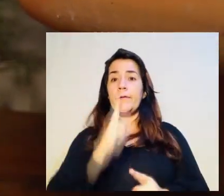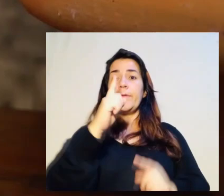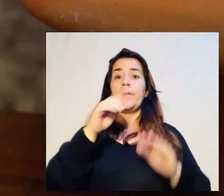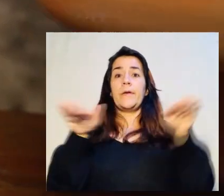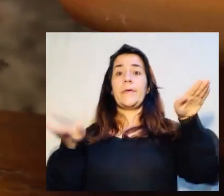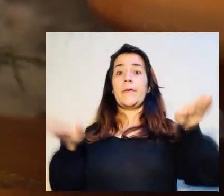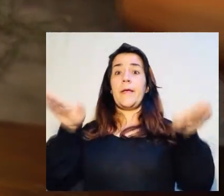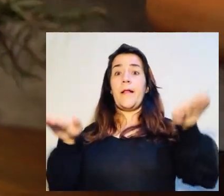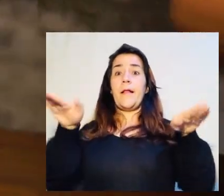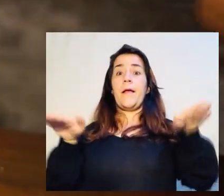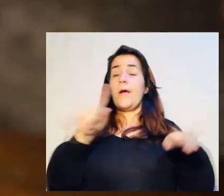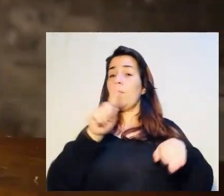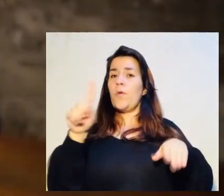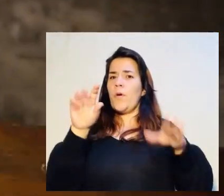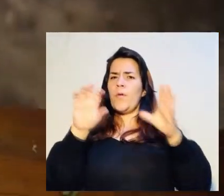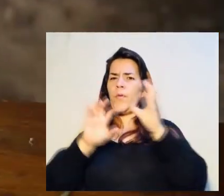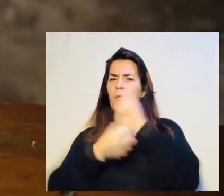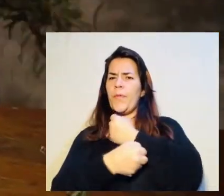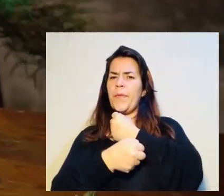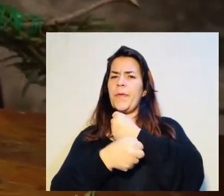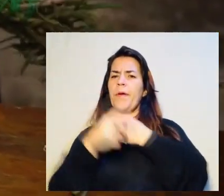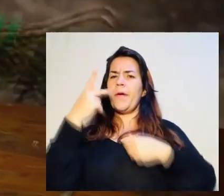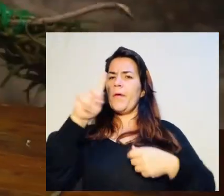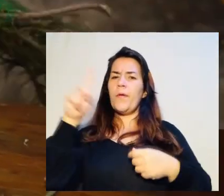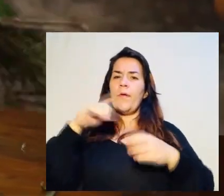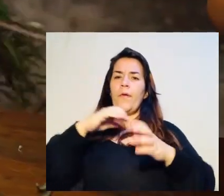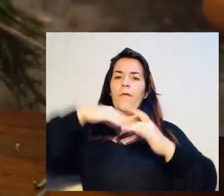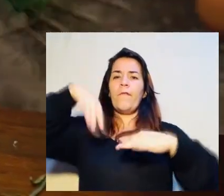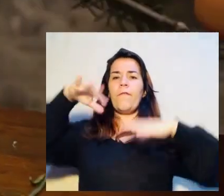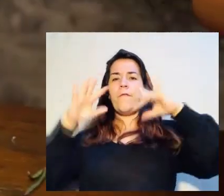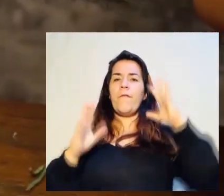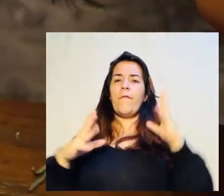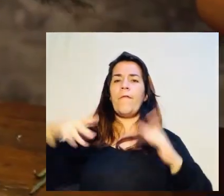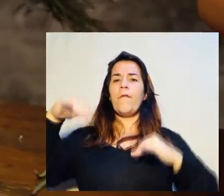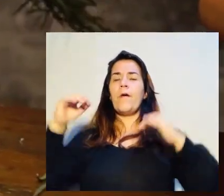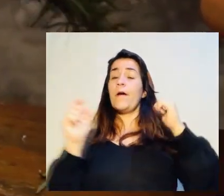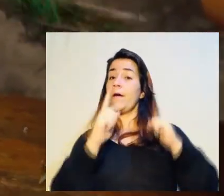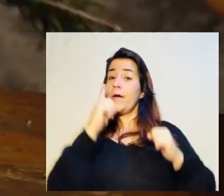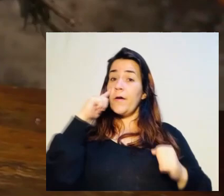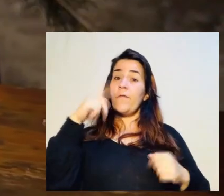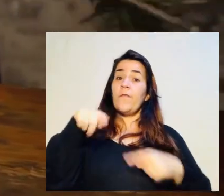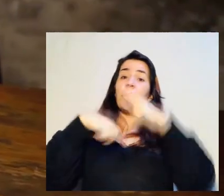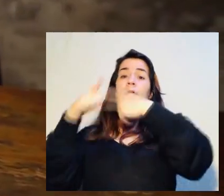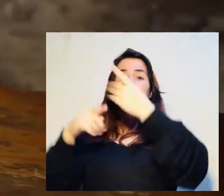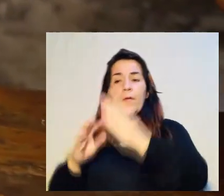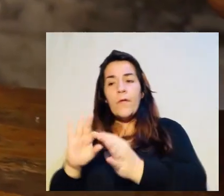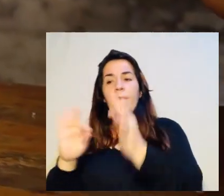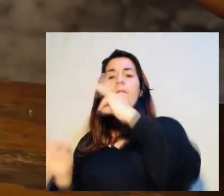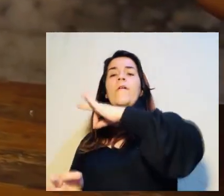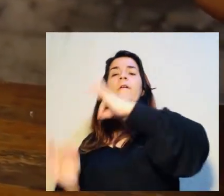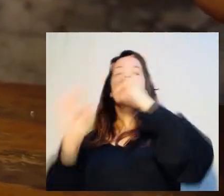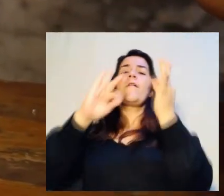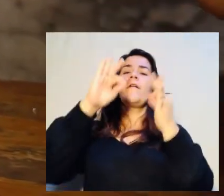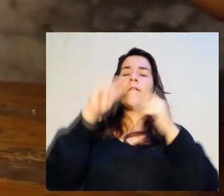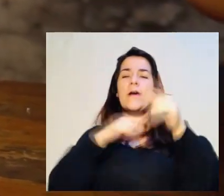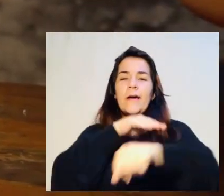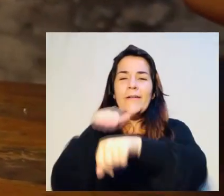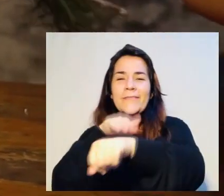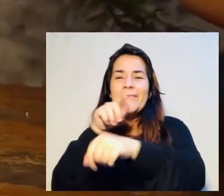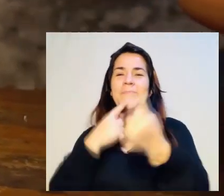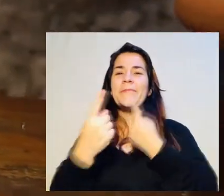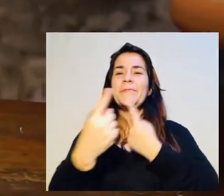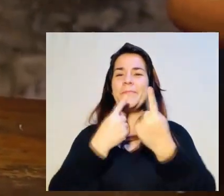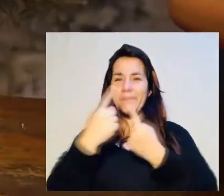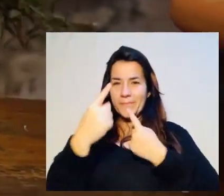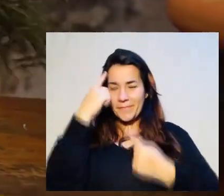de ponto de equilíbrio. Nem muito apertado, nem muito frouxinho. E vai voltando. E a gente